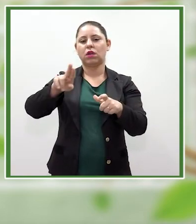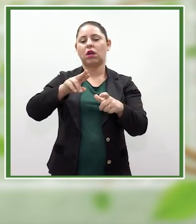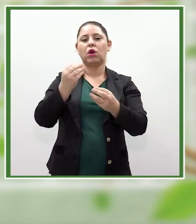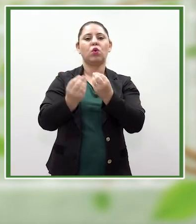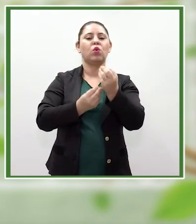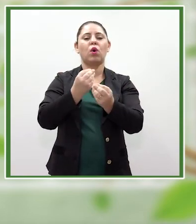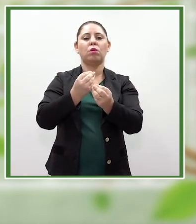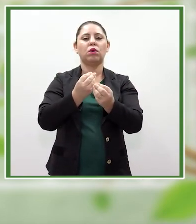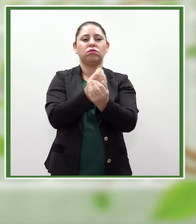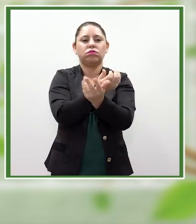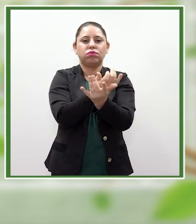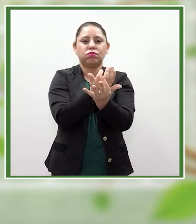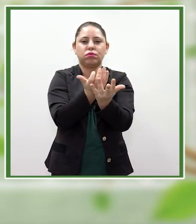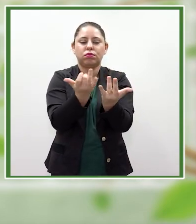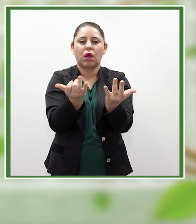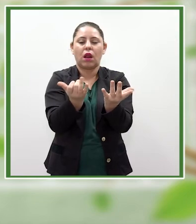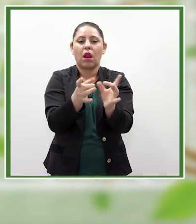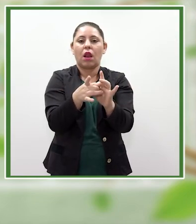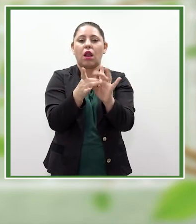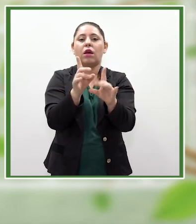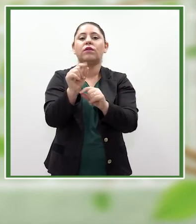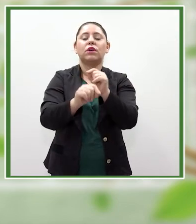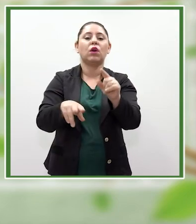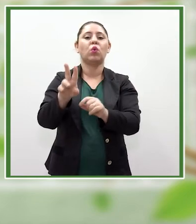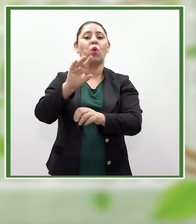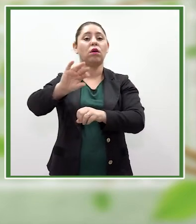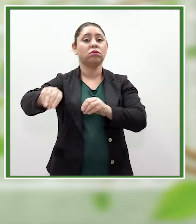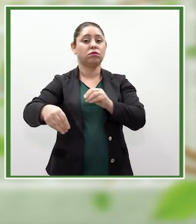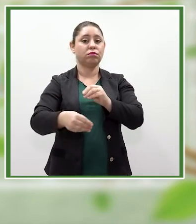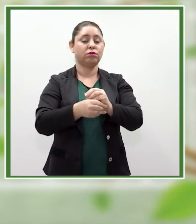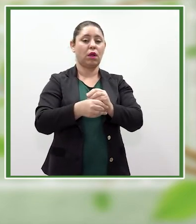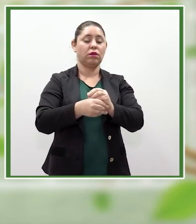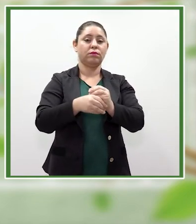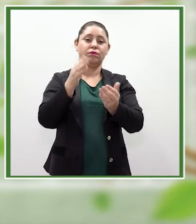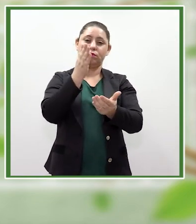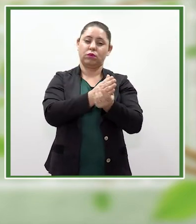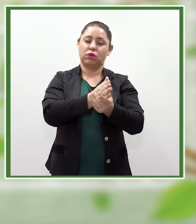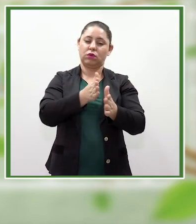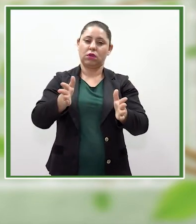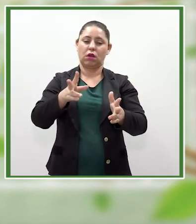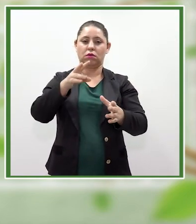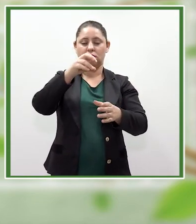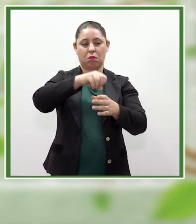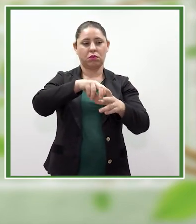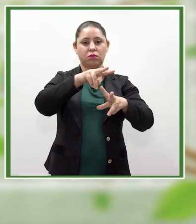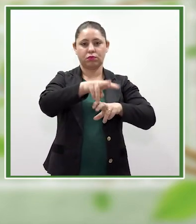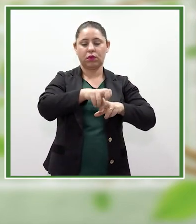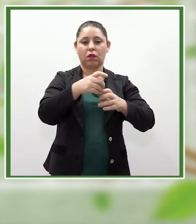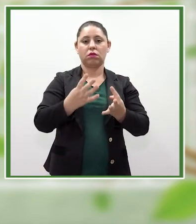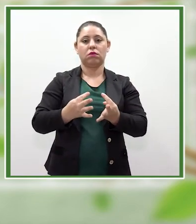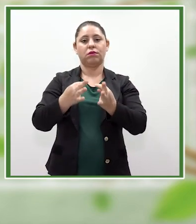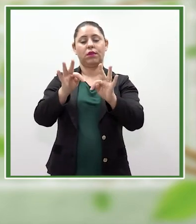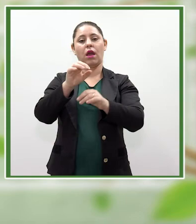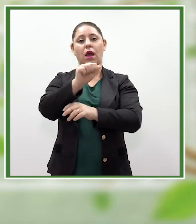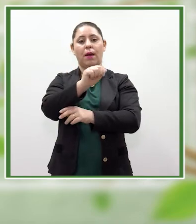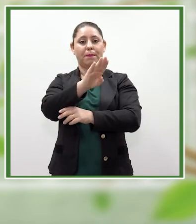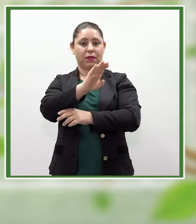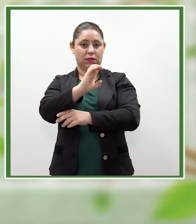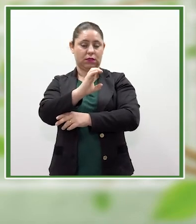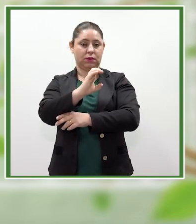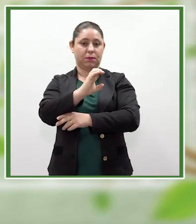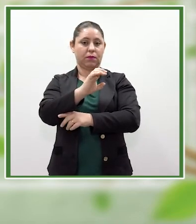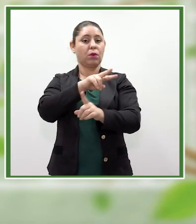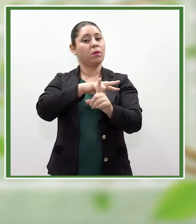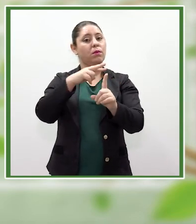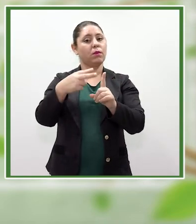com pastagens, e essas áreas são disponíveis para serem incorporadas ao processo produtivo por meio de